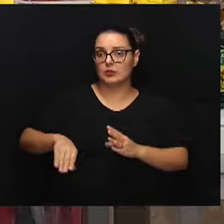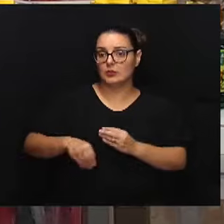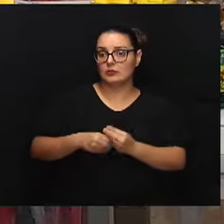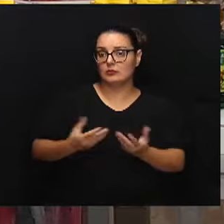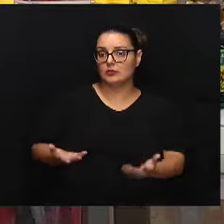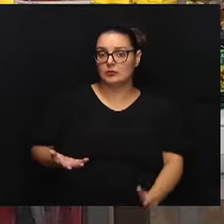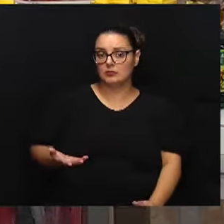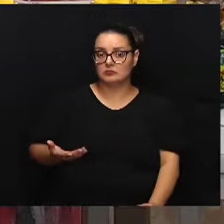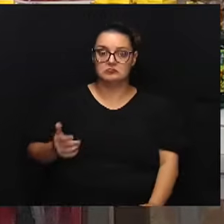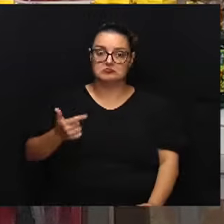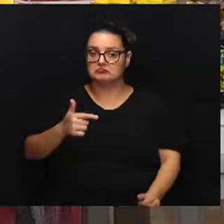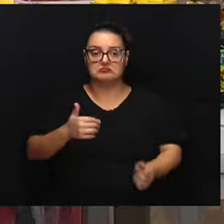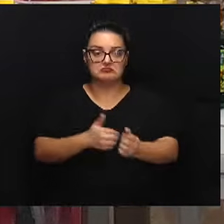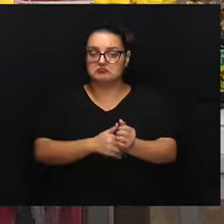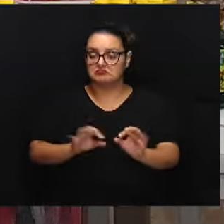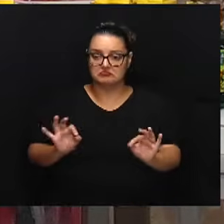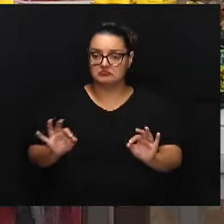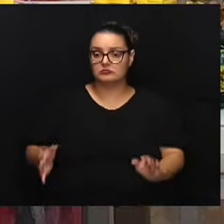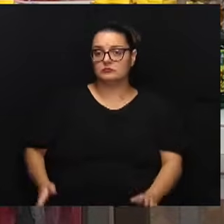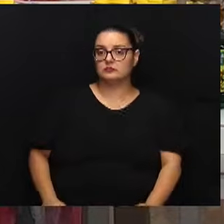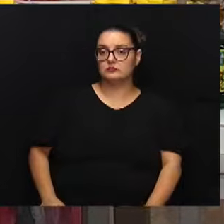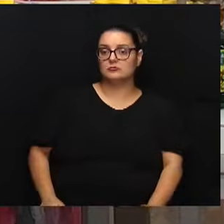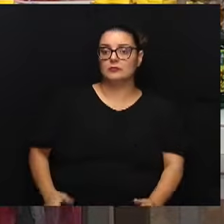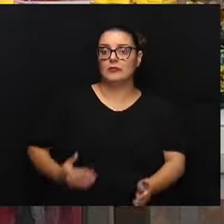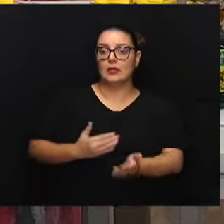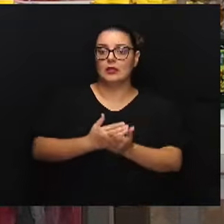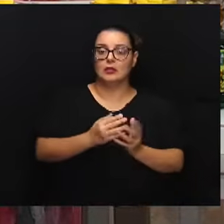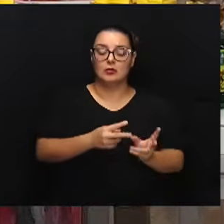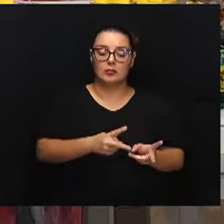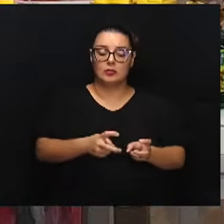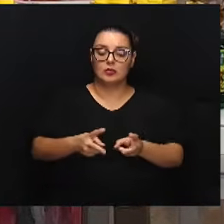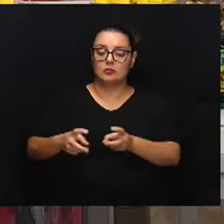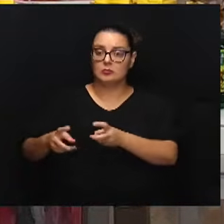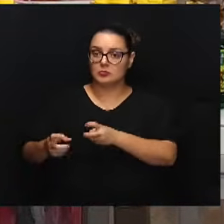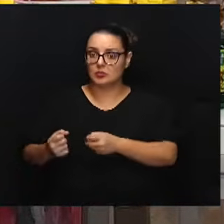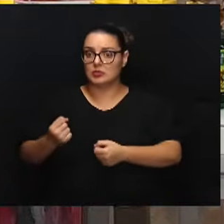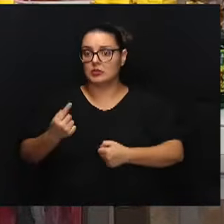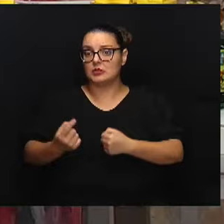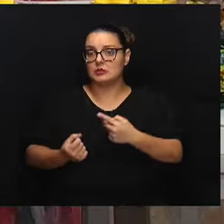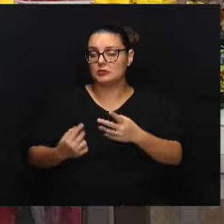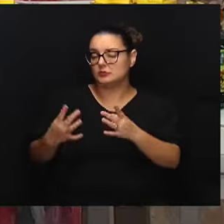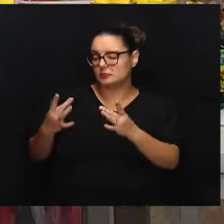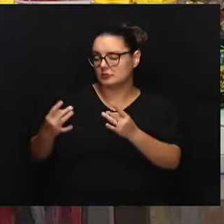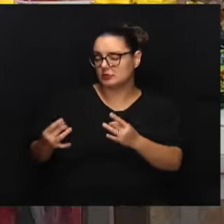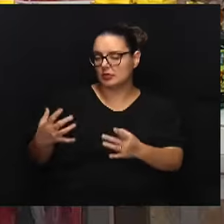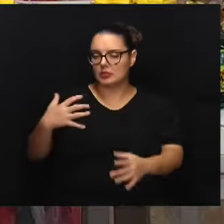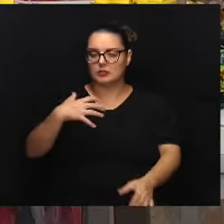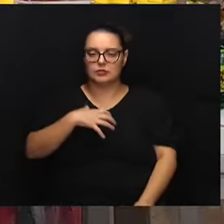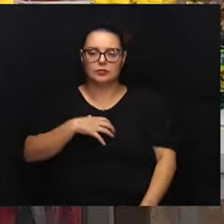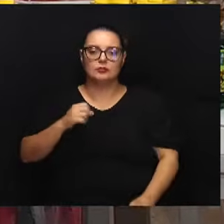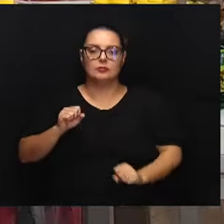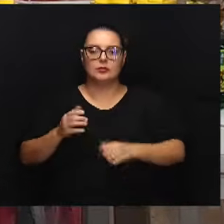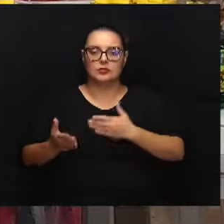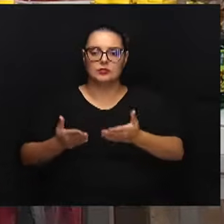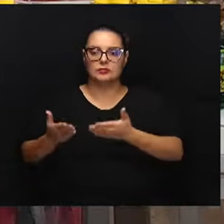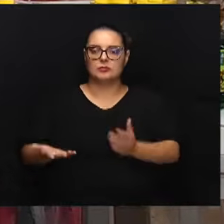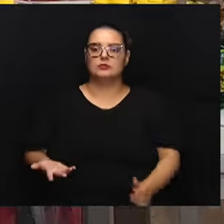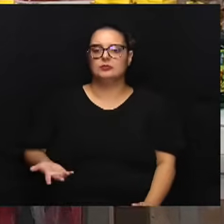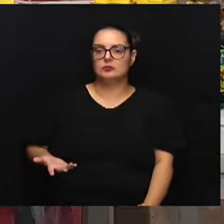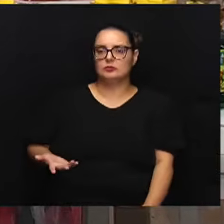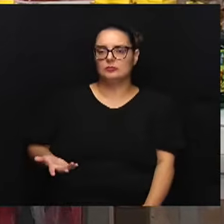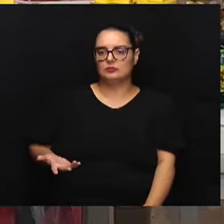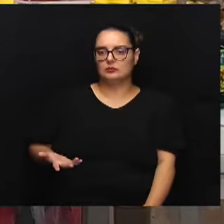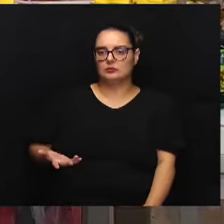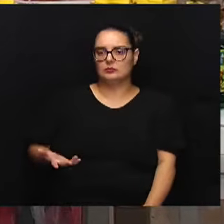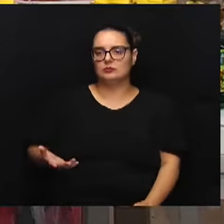não tem muito segredo, né? É só você começar a enxergar certas formas que a gente pode lidar com